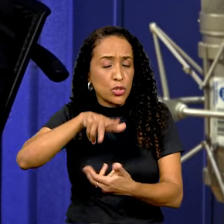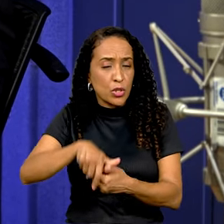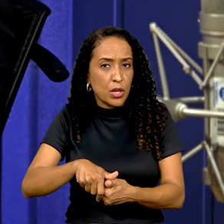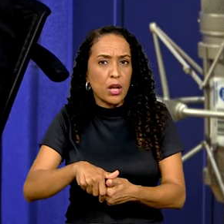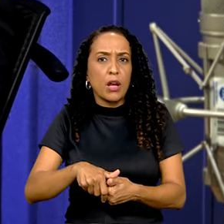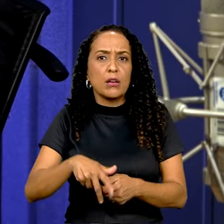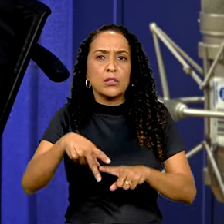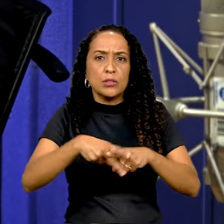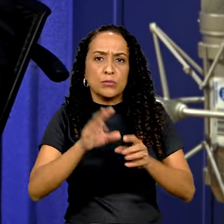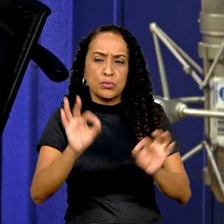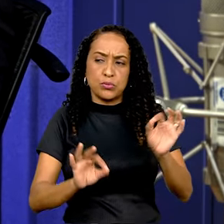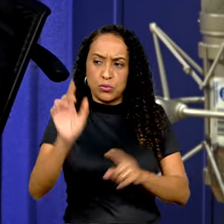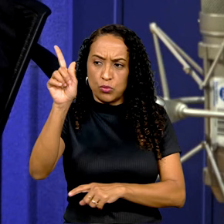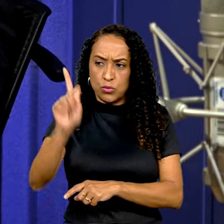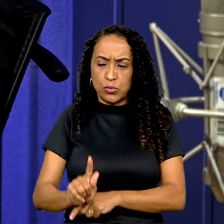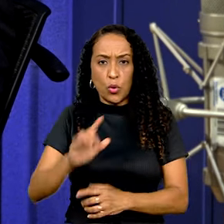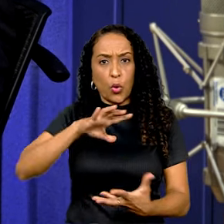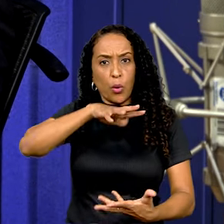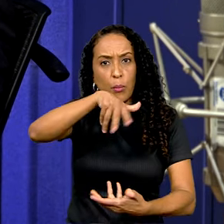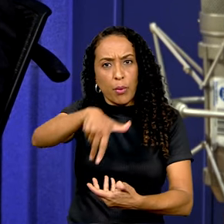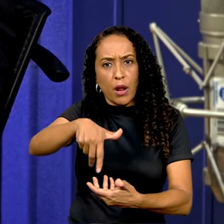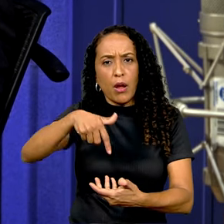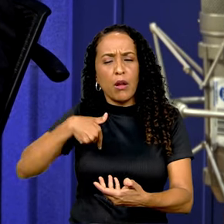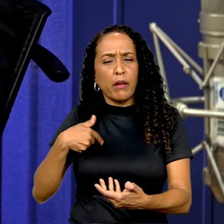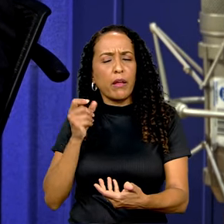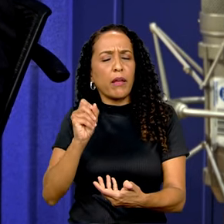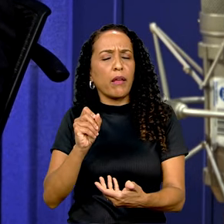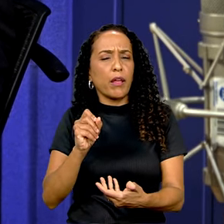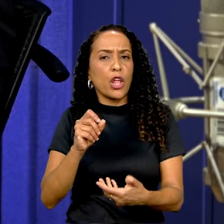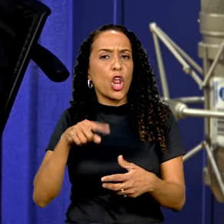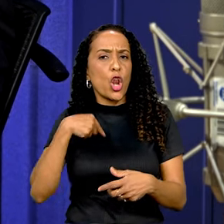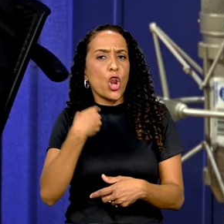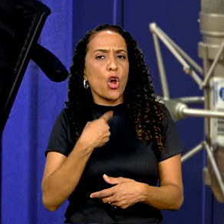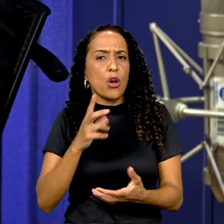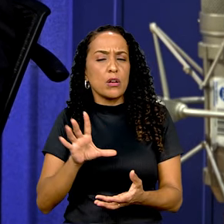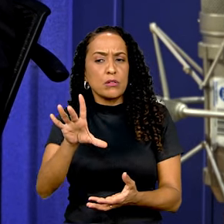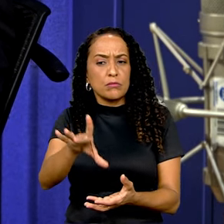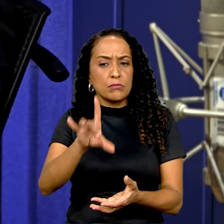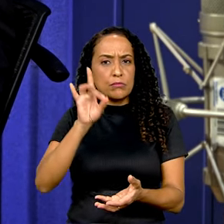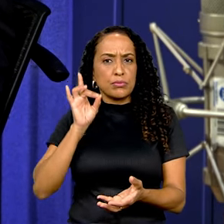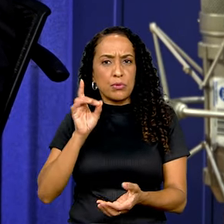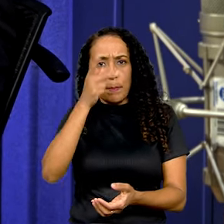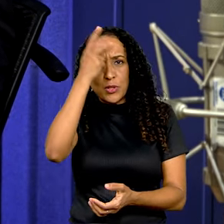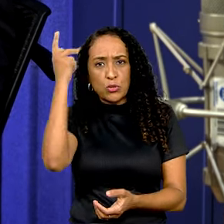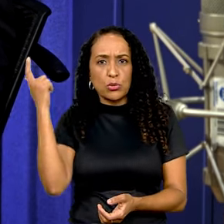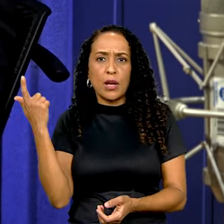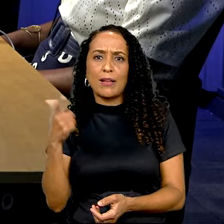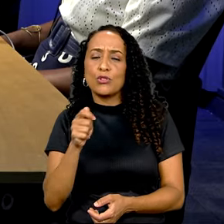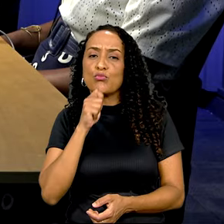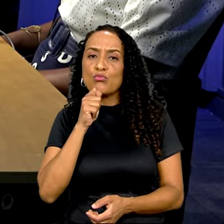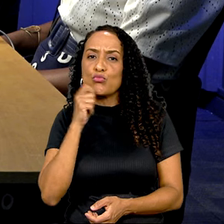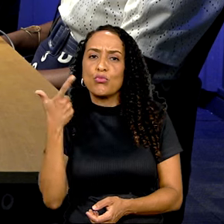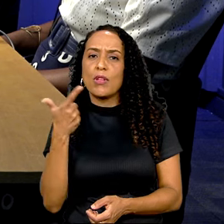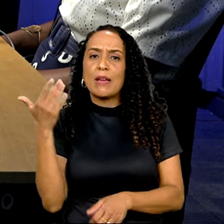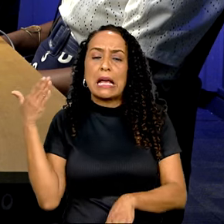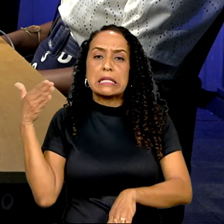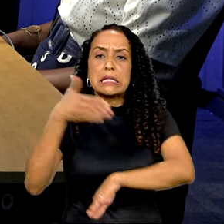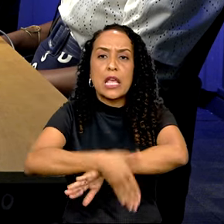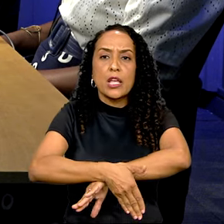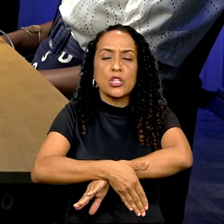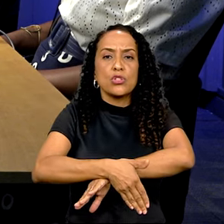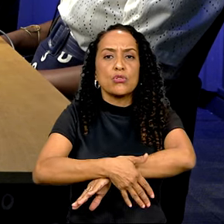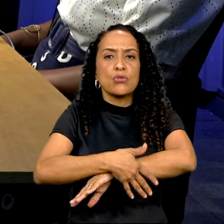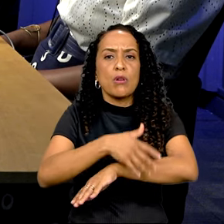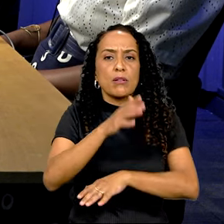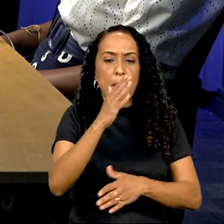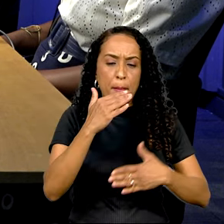internacional a reforma da governança Global passa em a gente colocar quem eh não teve acesso até hoje a esses cargos